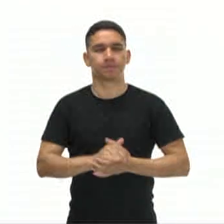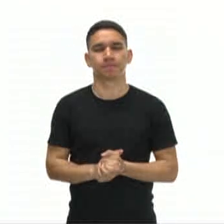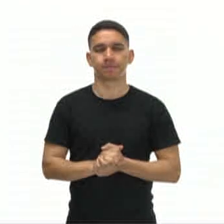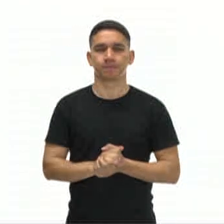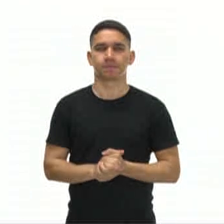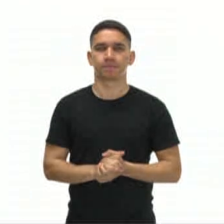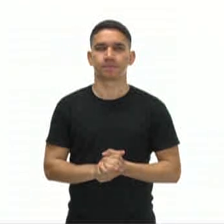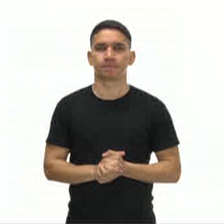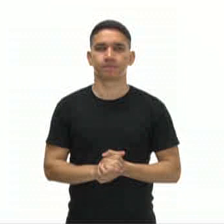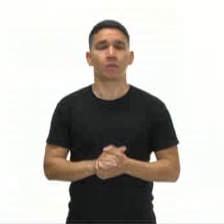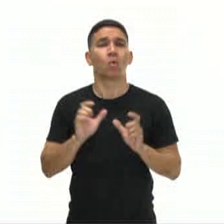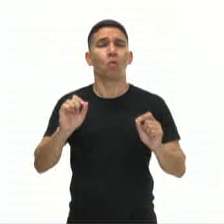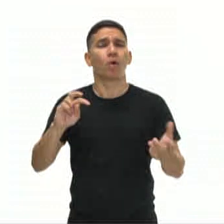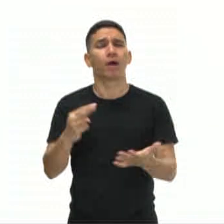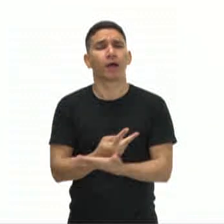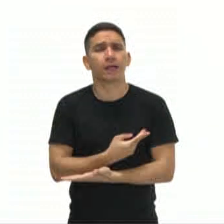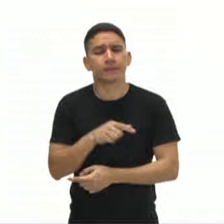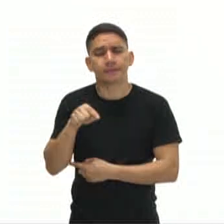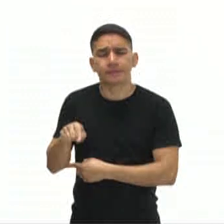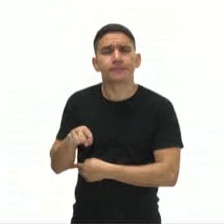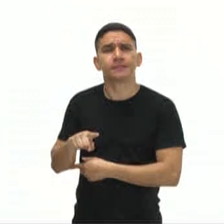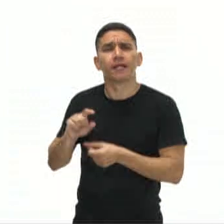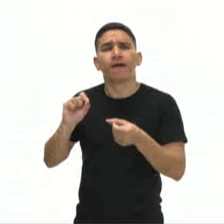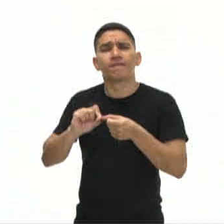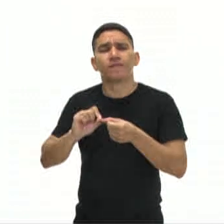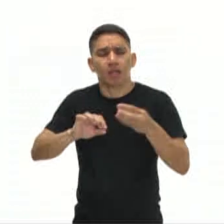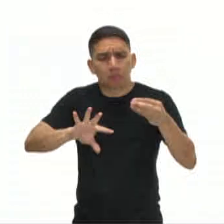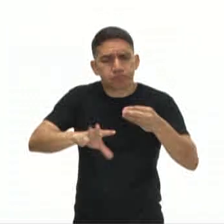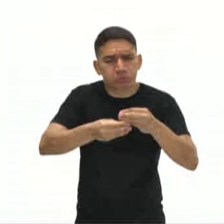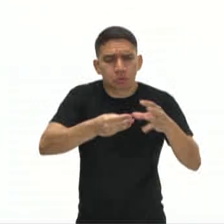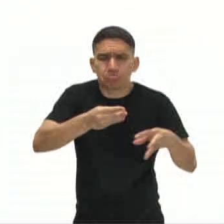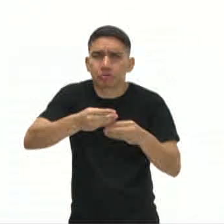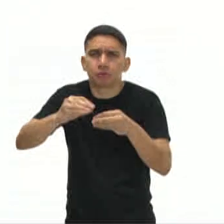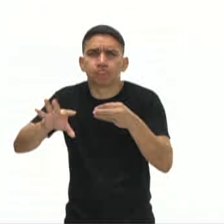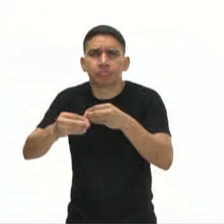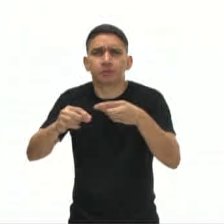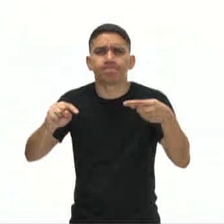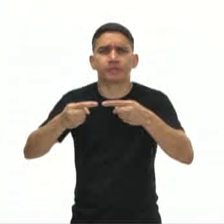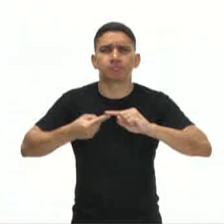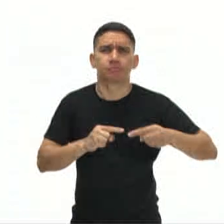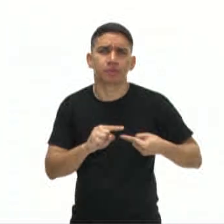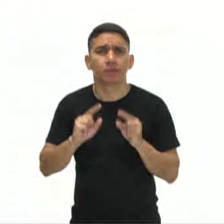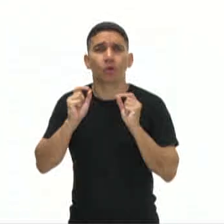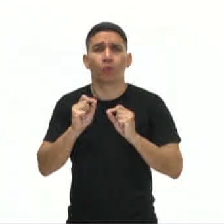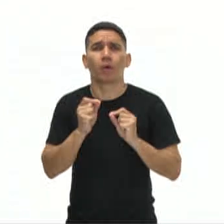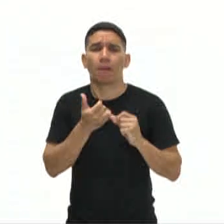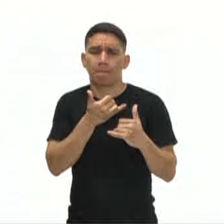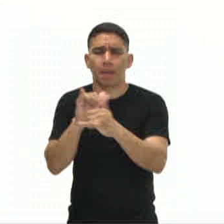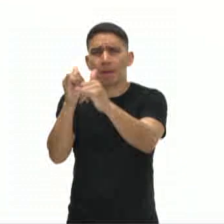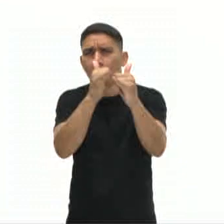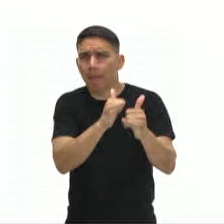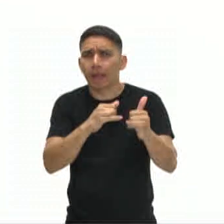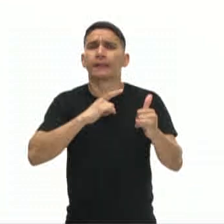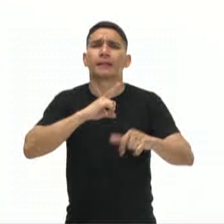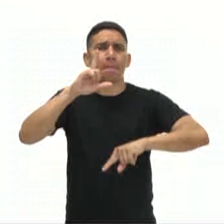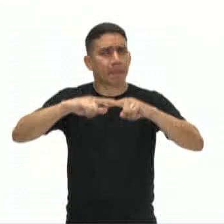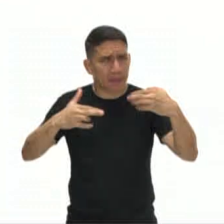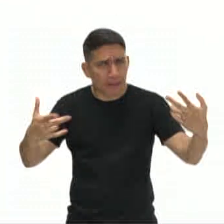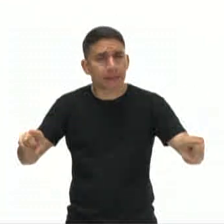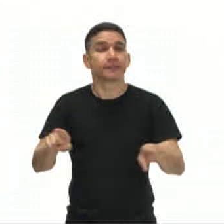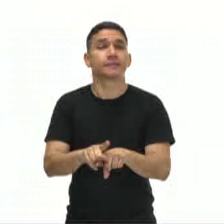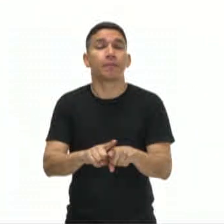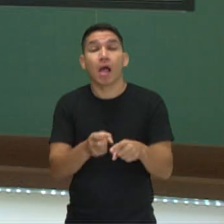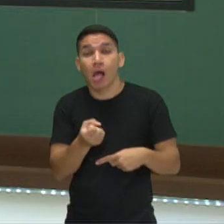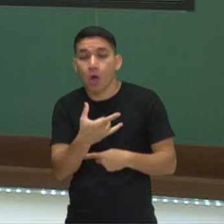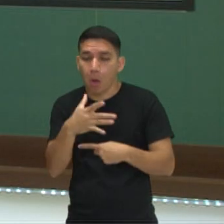Então, o que essas maquiladoras produzem, né? Então, principalmente os eletroeletrônicos. Peças também para